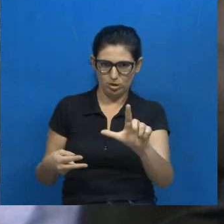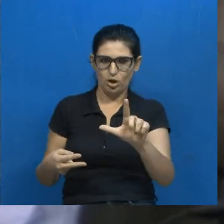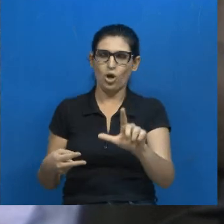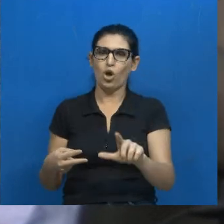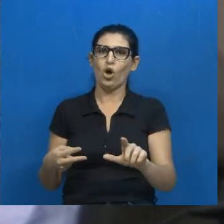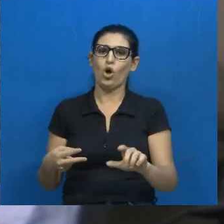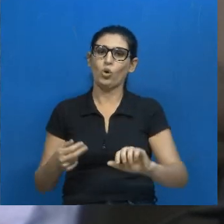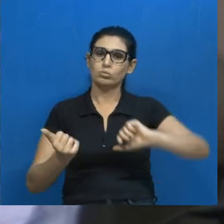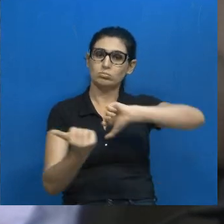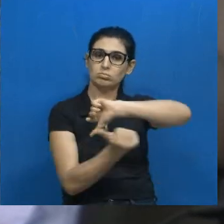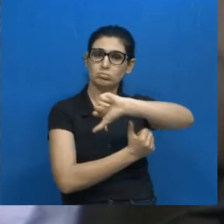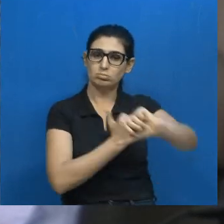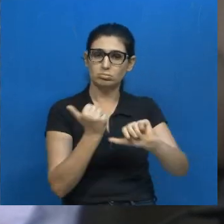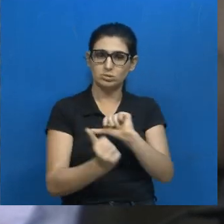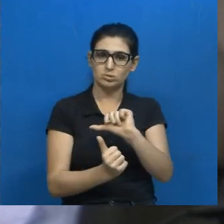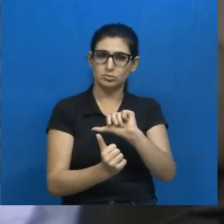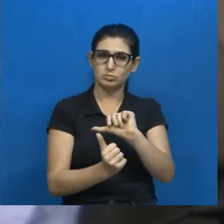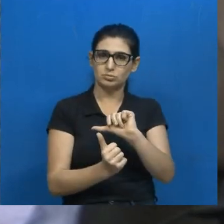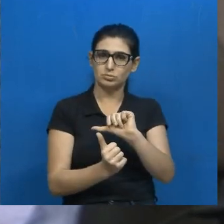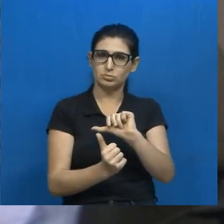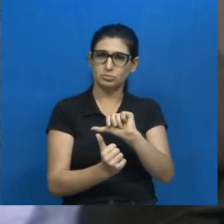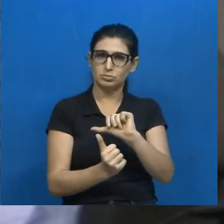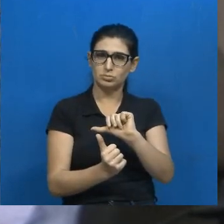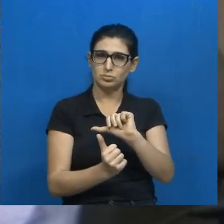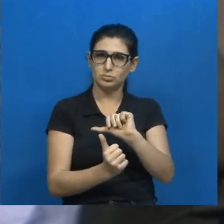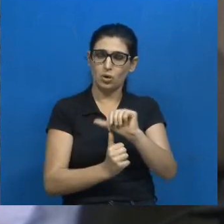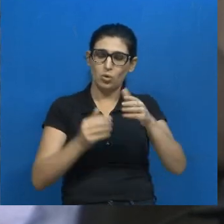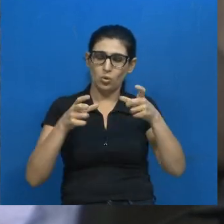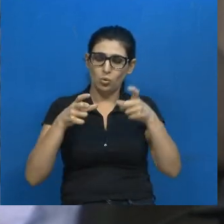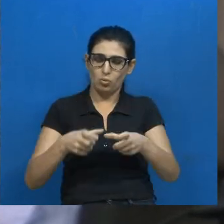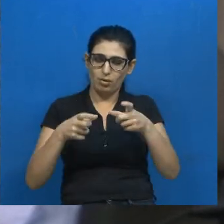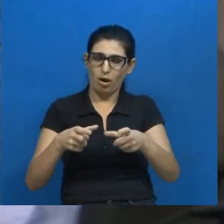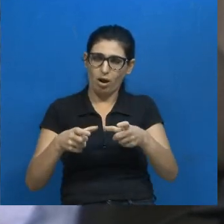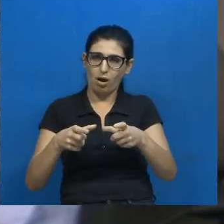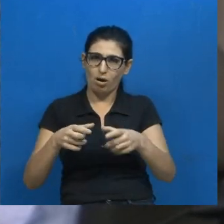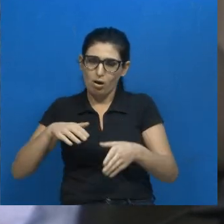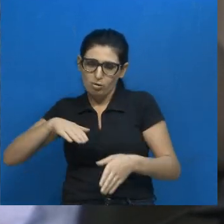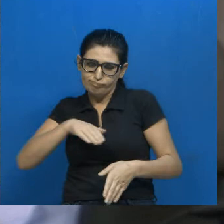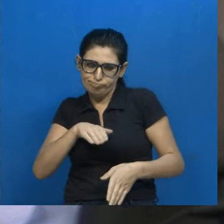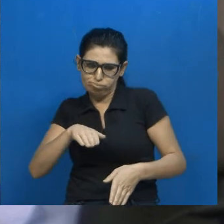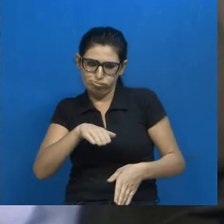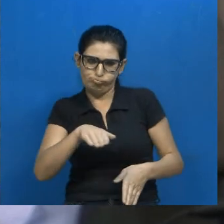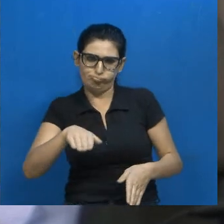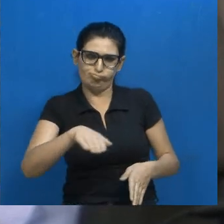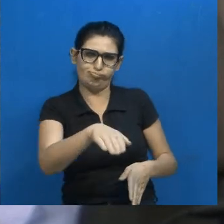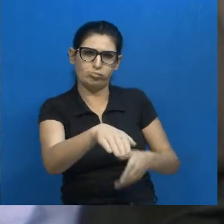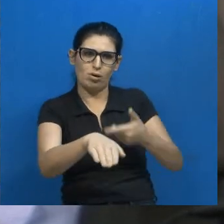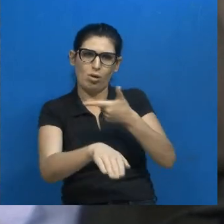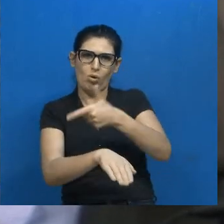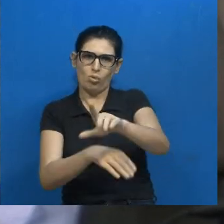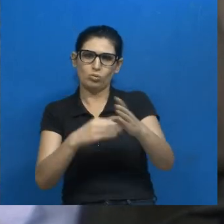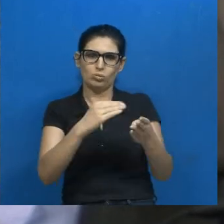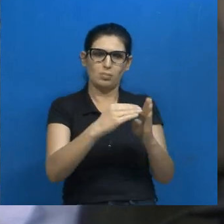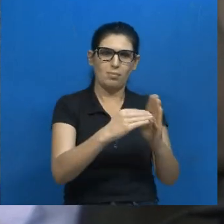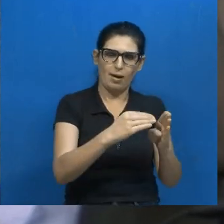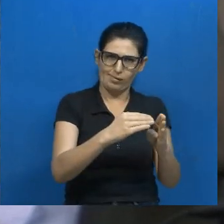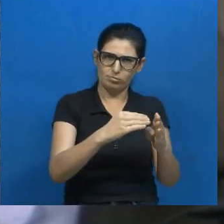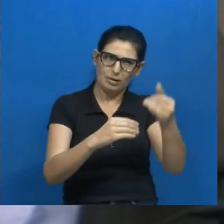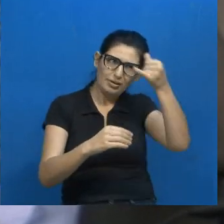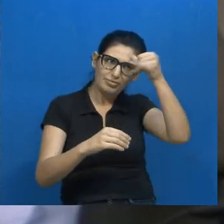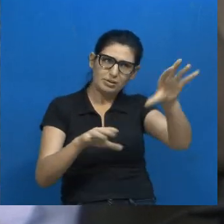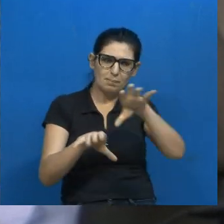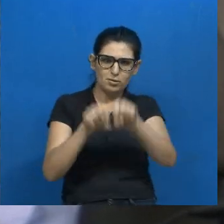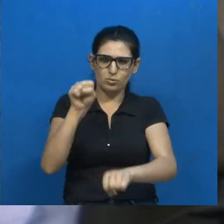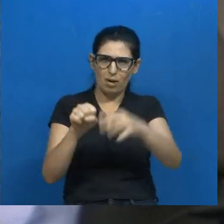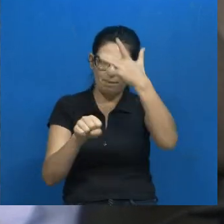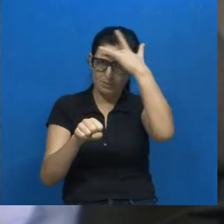somente de mudanças de trecho, de linha, que não venham a causar nenhuma situação de desconforto ao usuário.